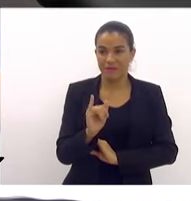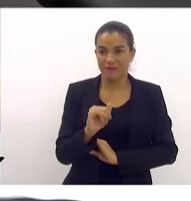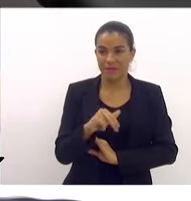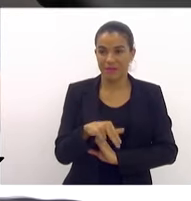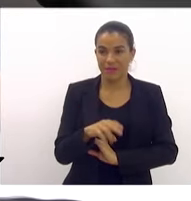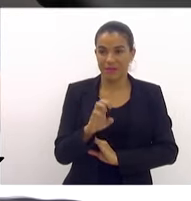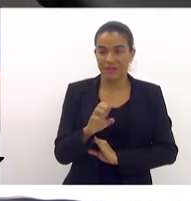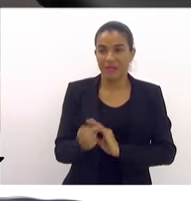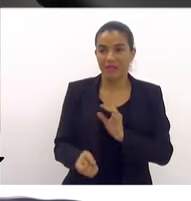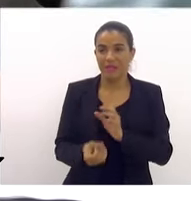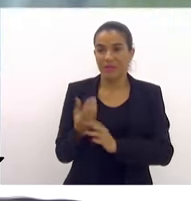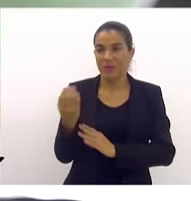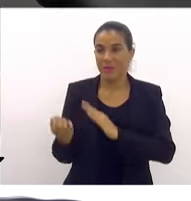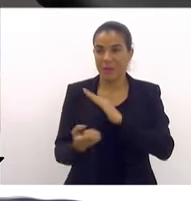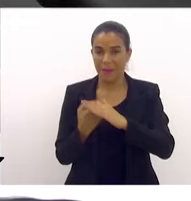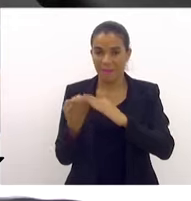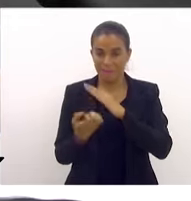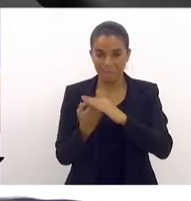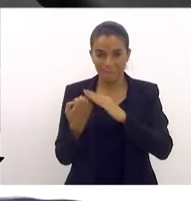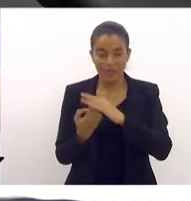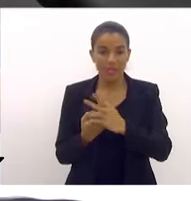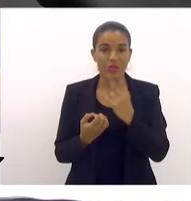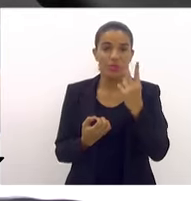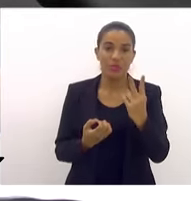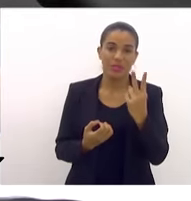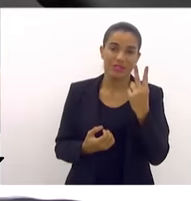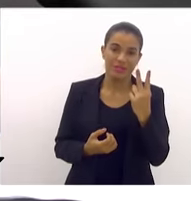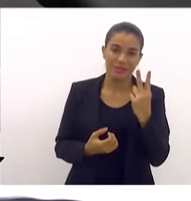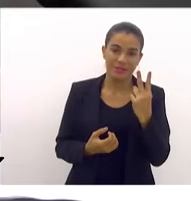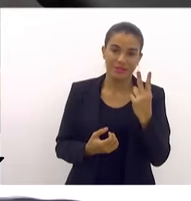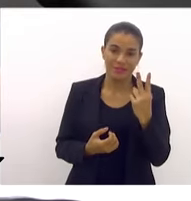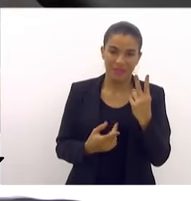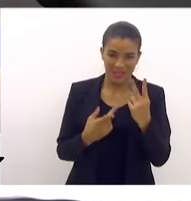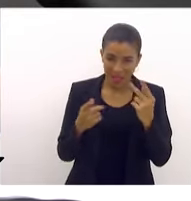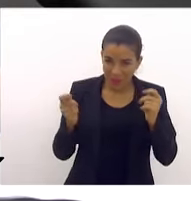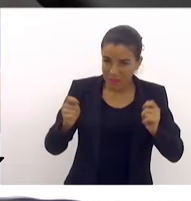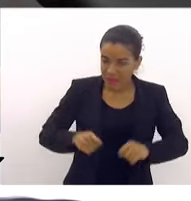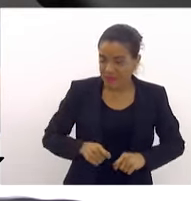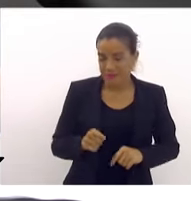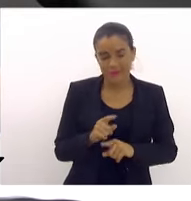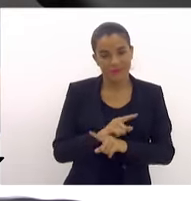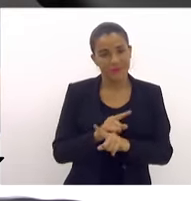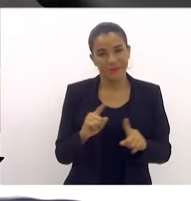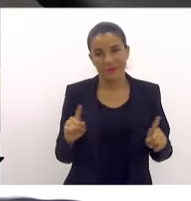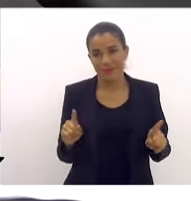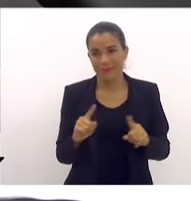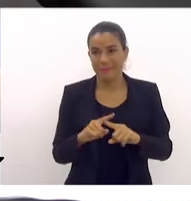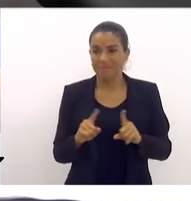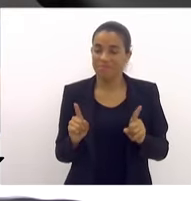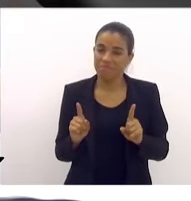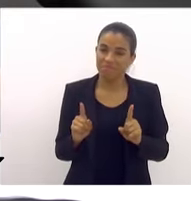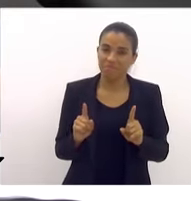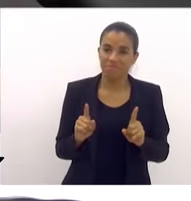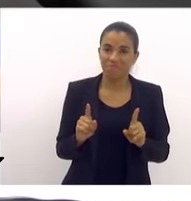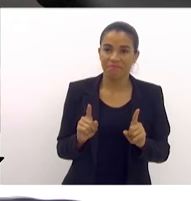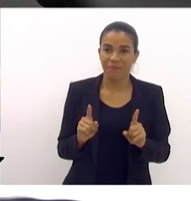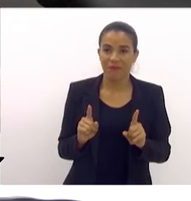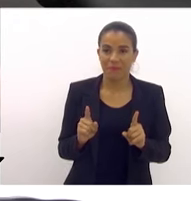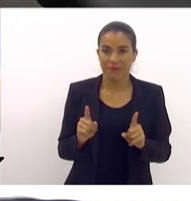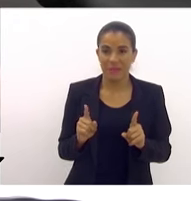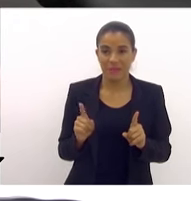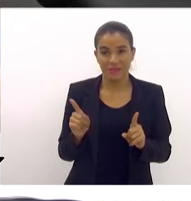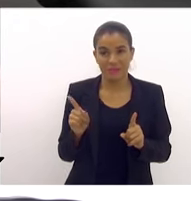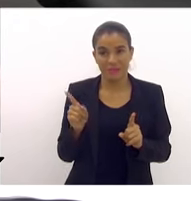cria uma empresa dentro de outra empresa, como se fosse possível, mas... Na expressão